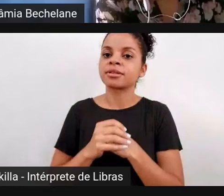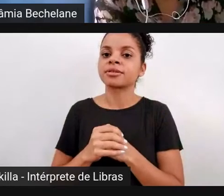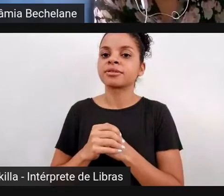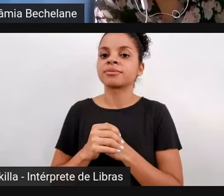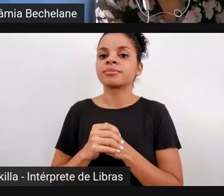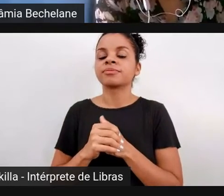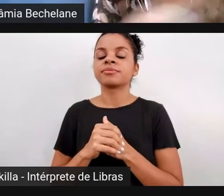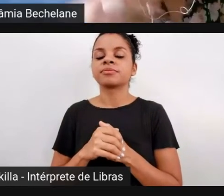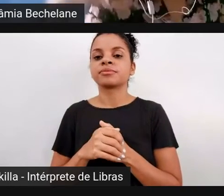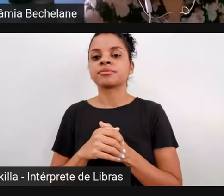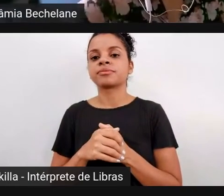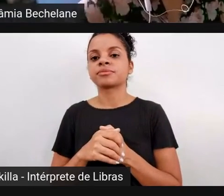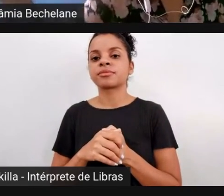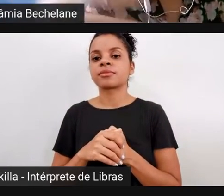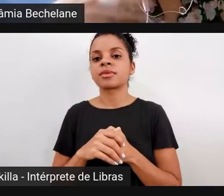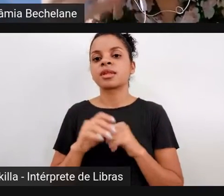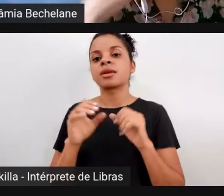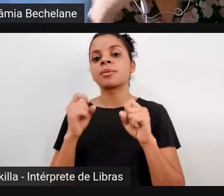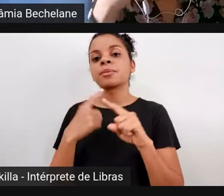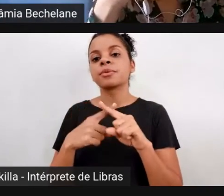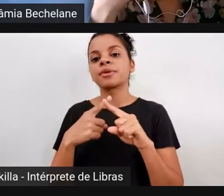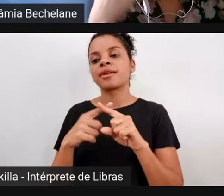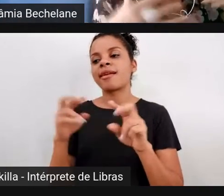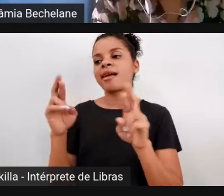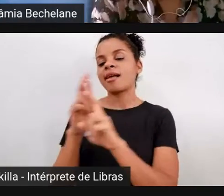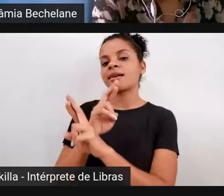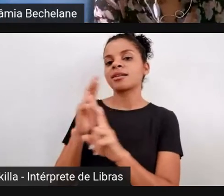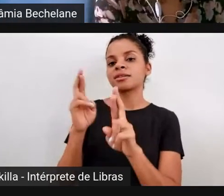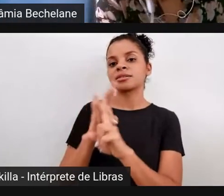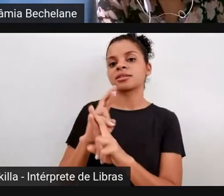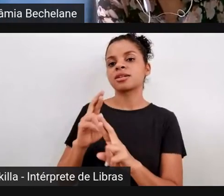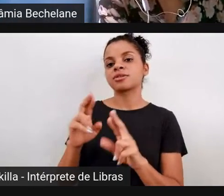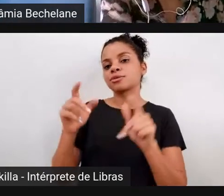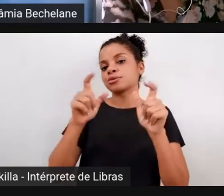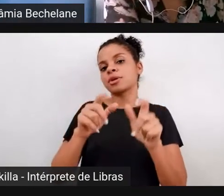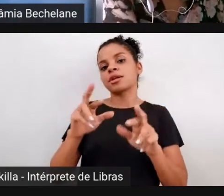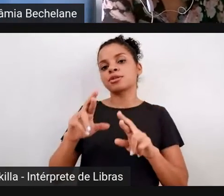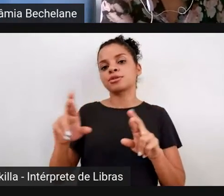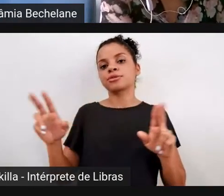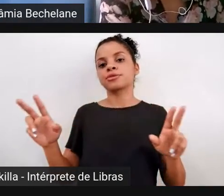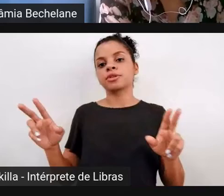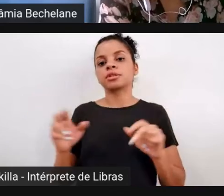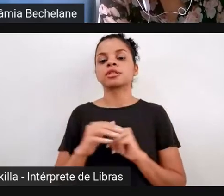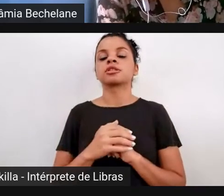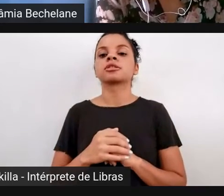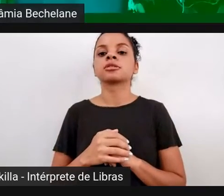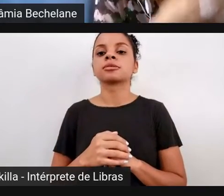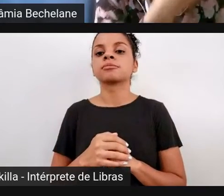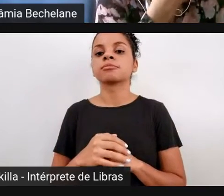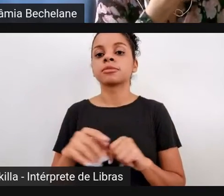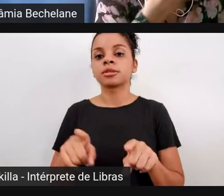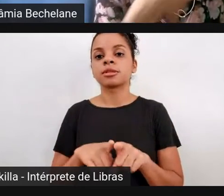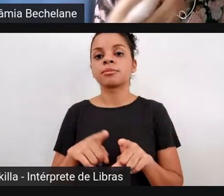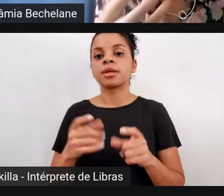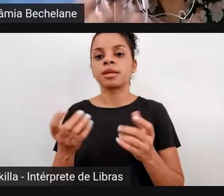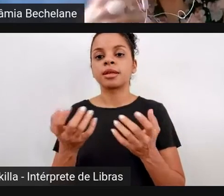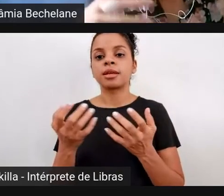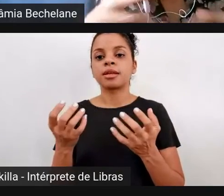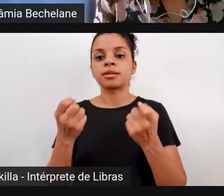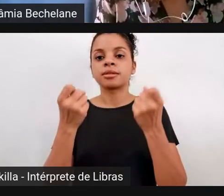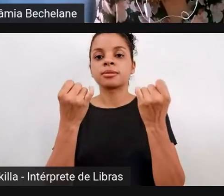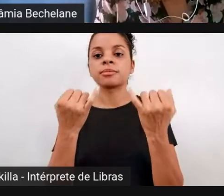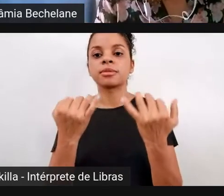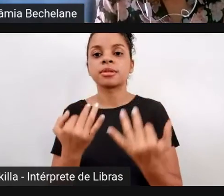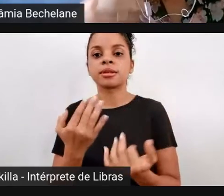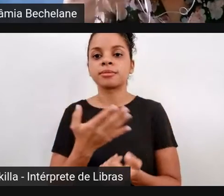né? Poderia dizer, porque a relação se dá num outro lugar também. Mas só gostaria de deixar claro também que se trata